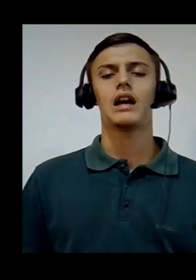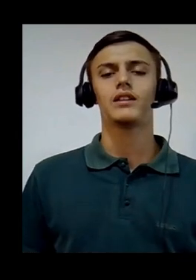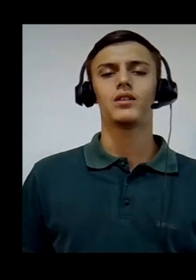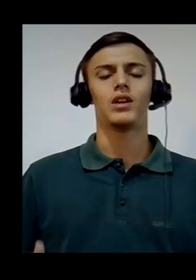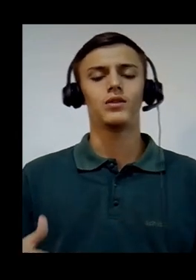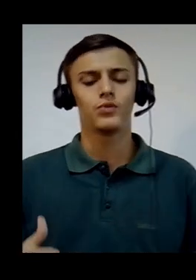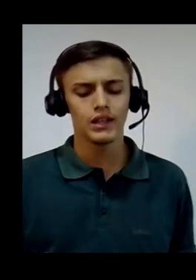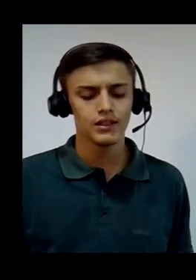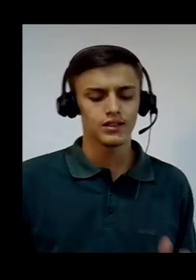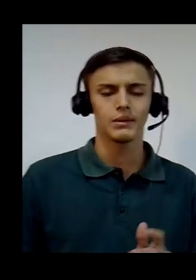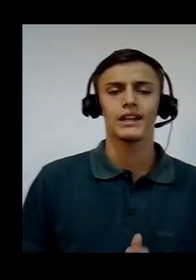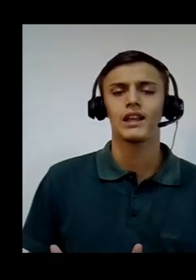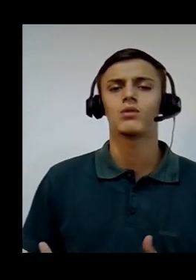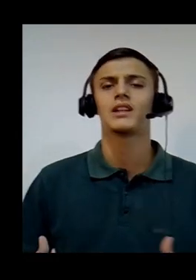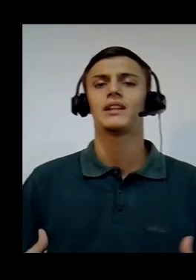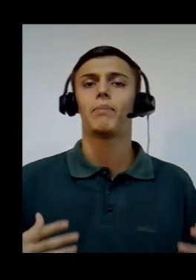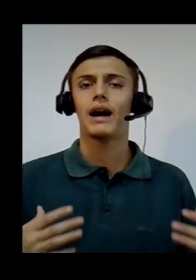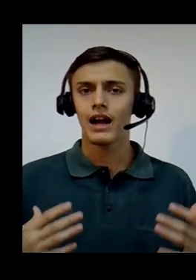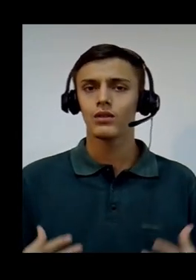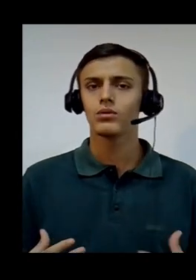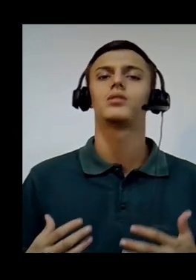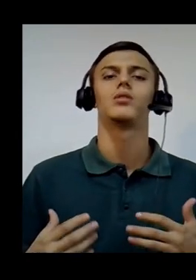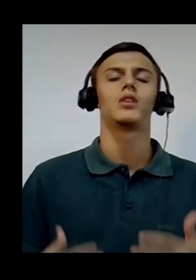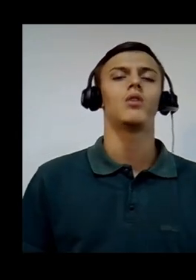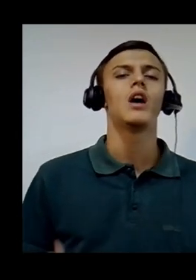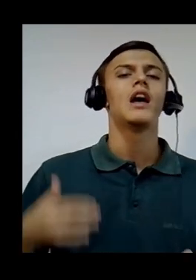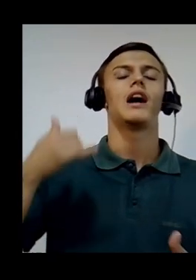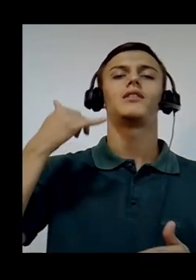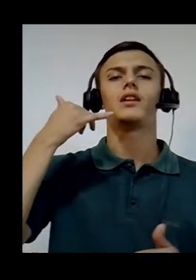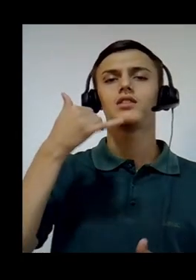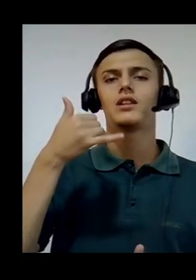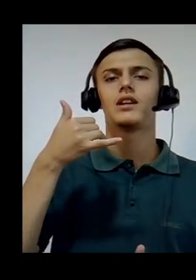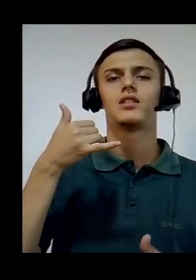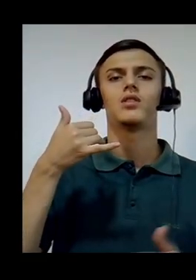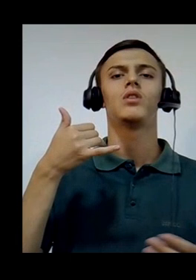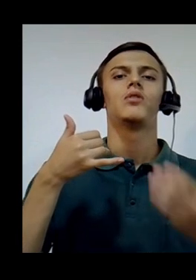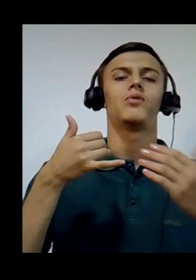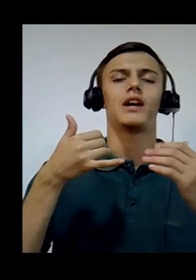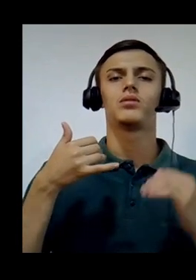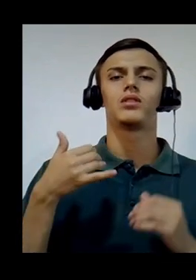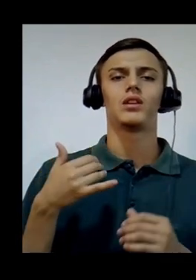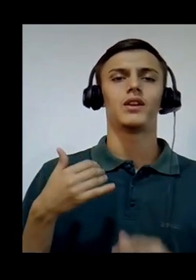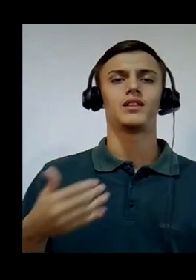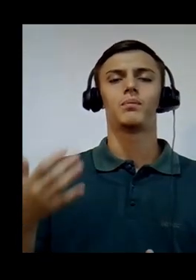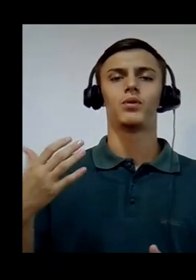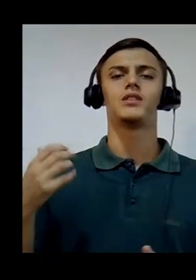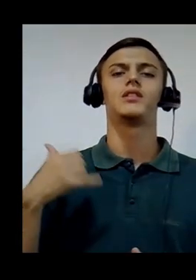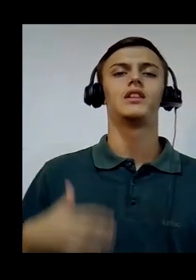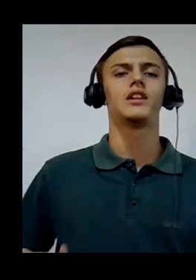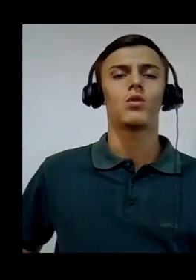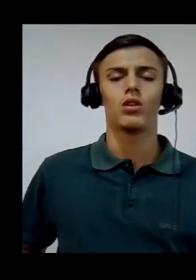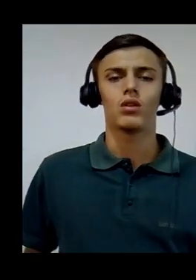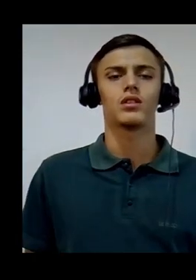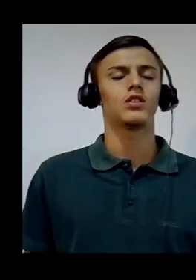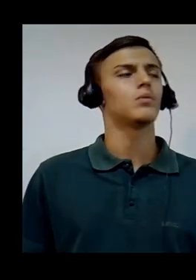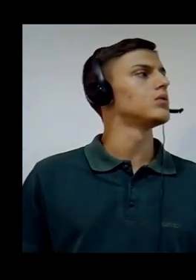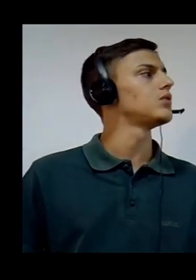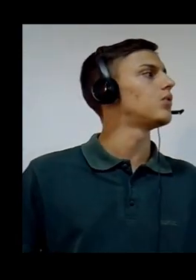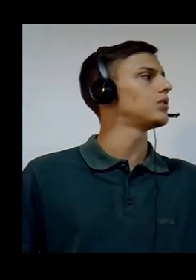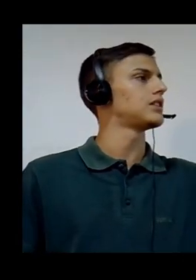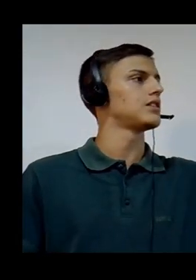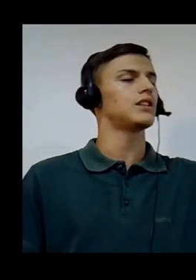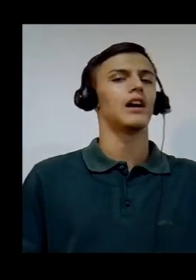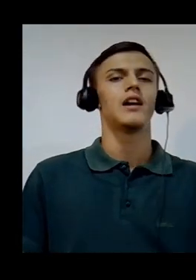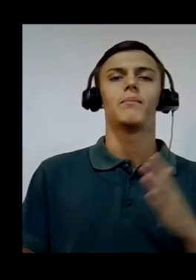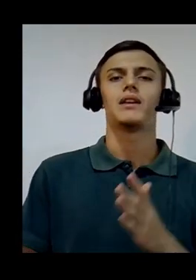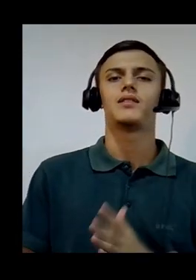procura uma calçada, vem, fica em cima daquela calçada parado no seu local, atende a ligação, faz tudo o que tem que fazer, depois desliga, coloca o celular no